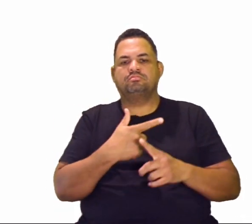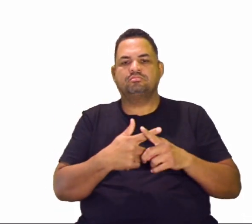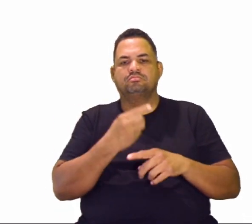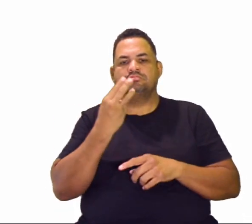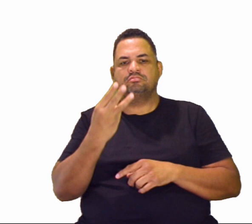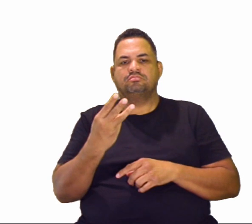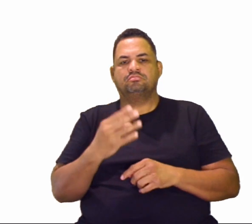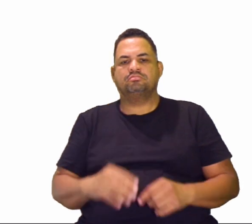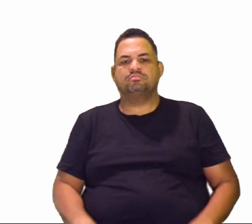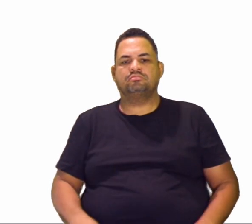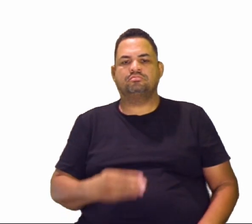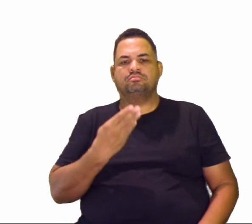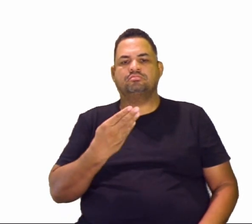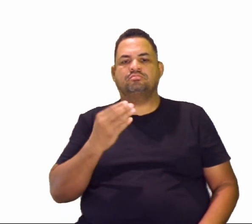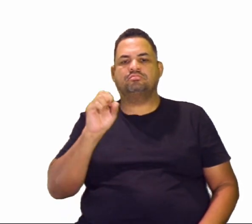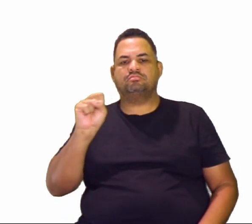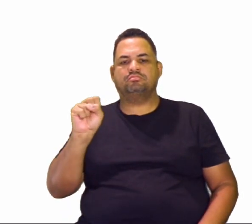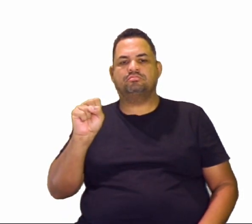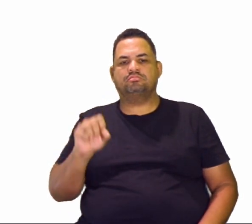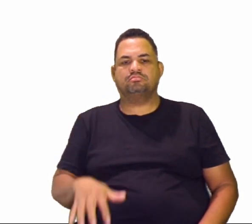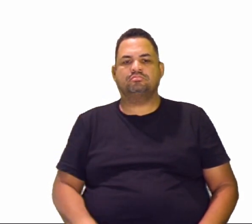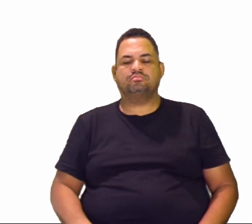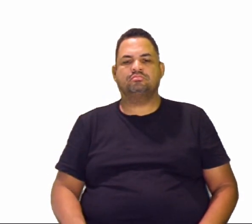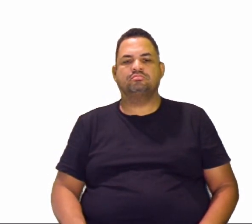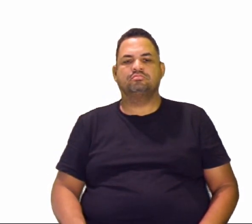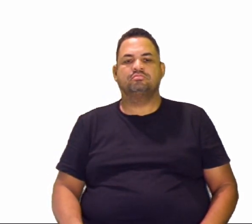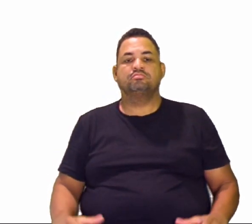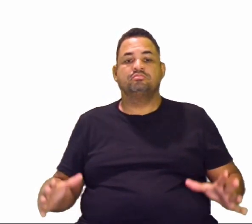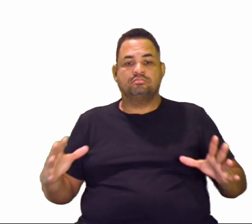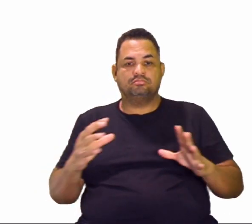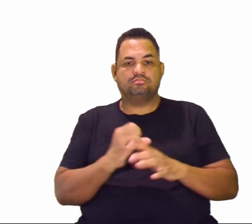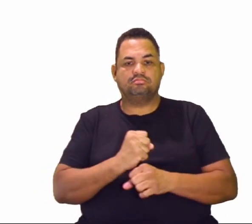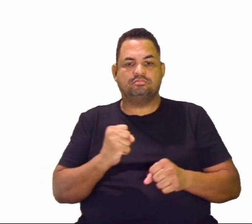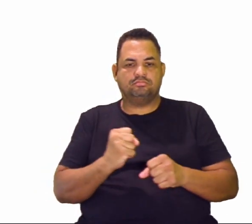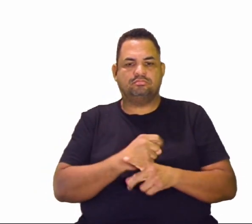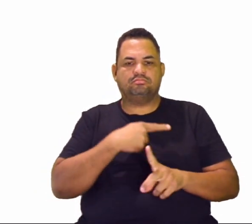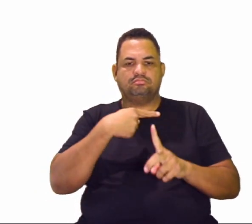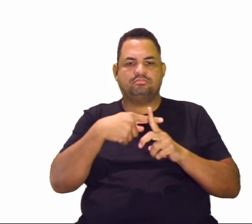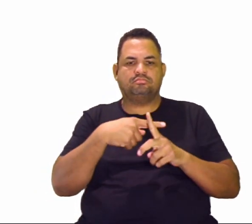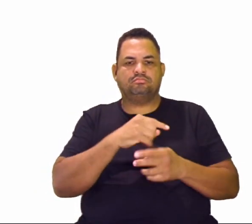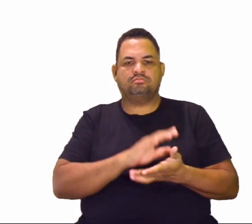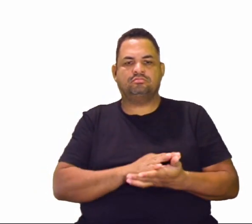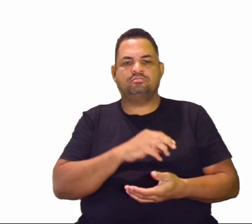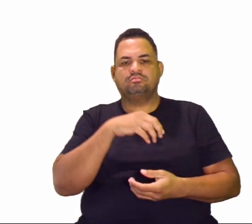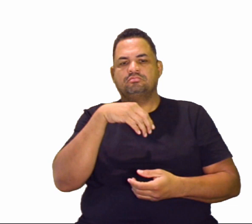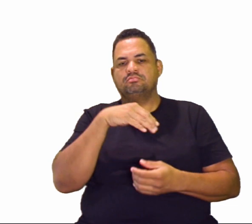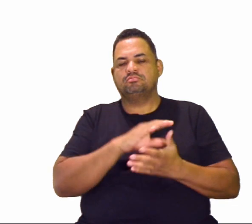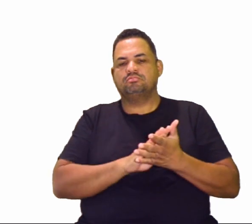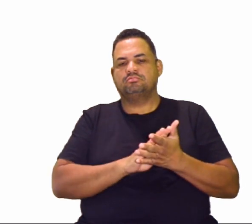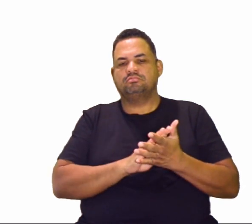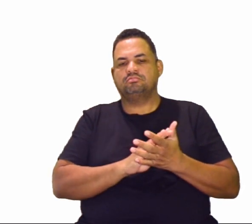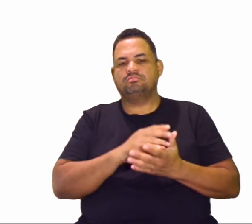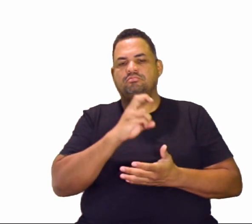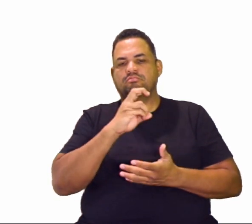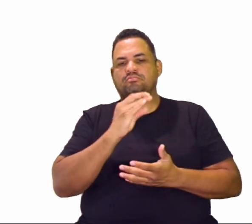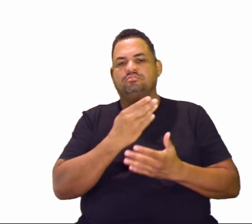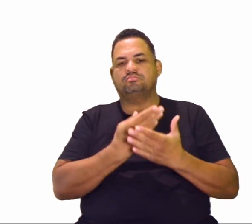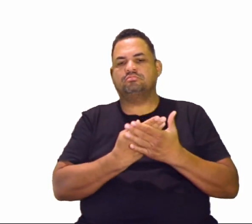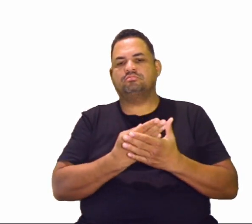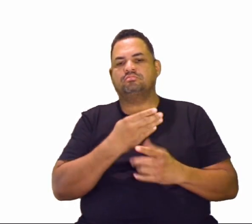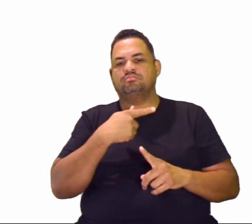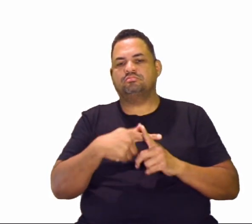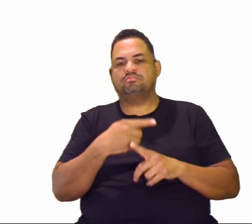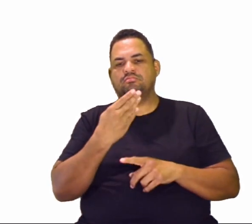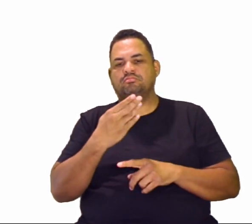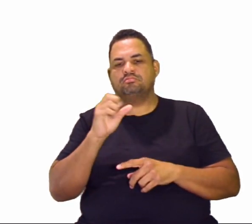vezes 3, 48. Somando 54 com 48, nós chegamos